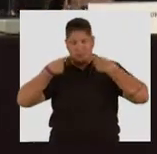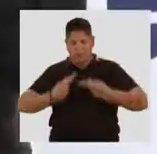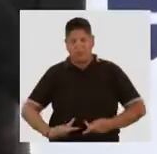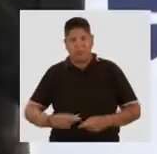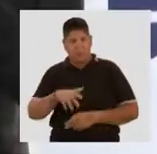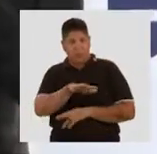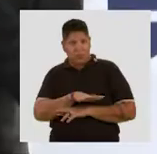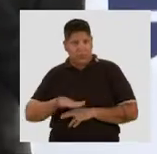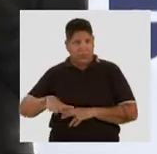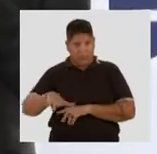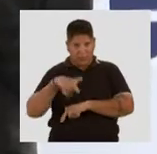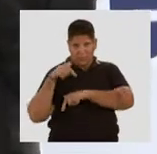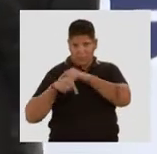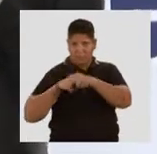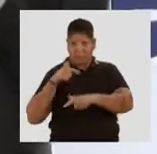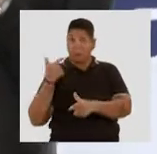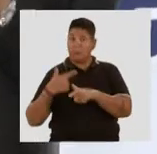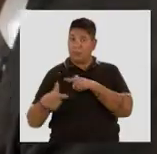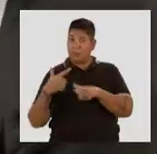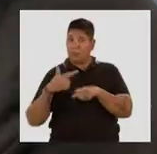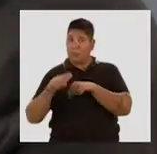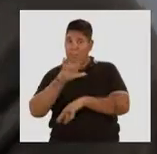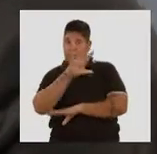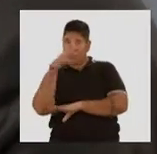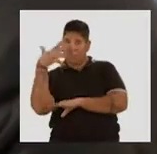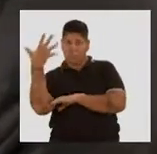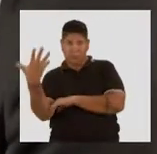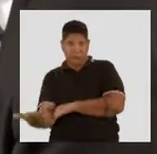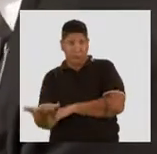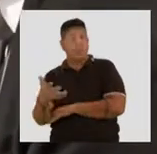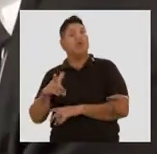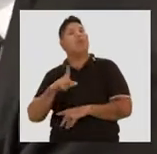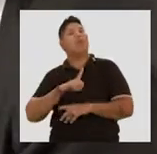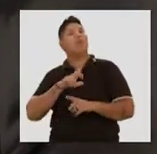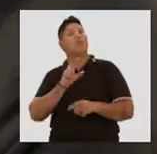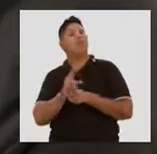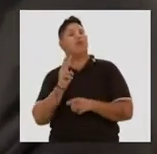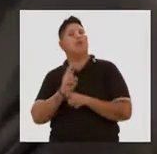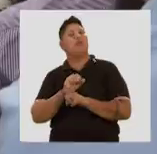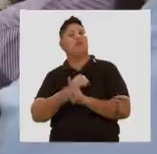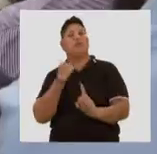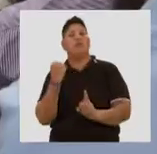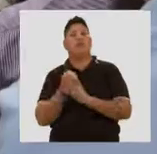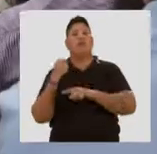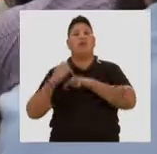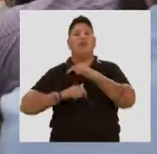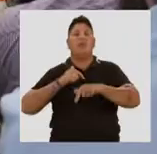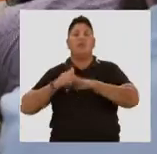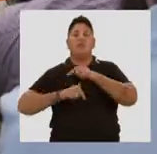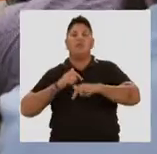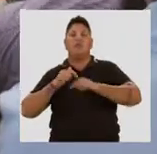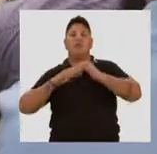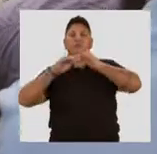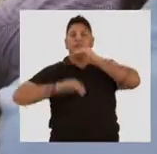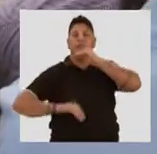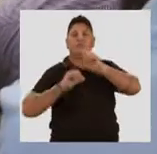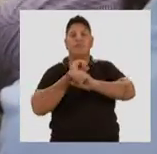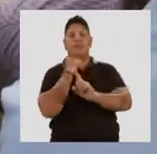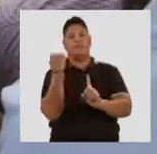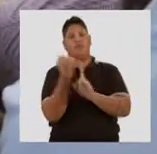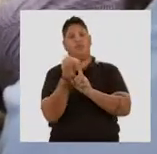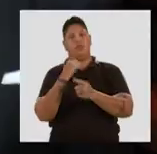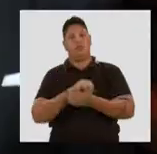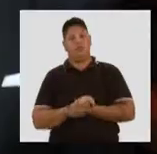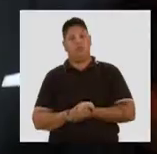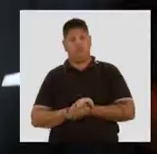humano, meio ambiente do trabalho e tragédias ambientais e proteção social trabalhista com foco em desigualdades sociais.